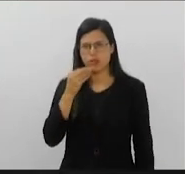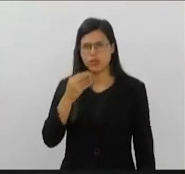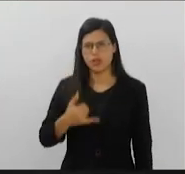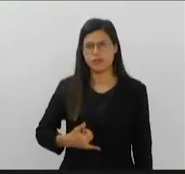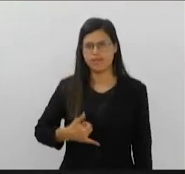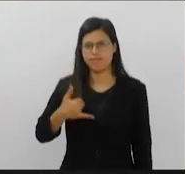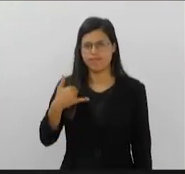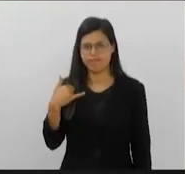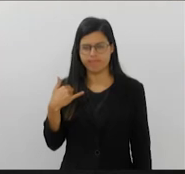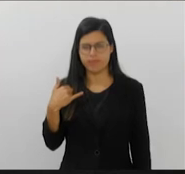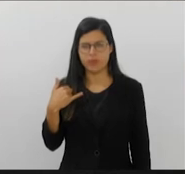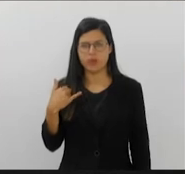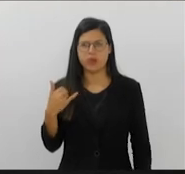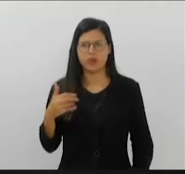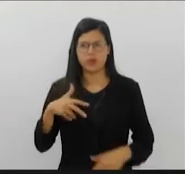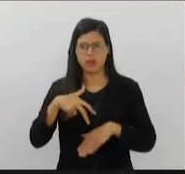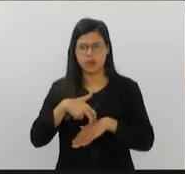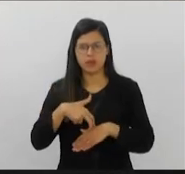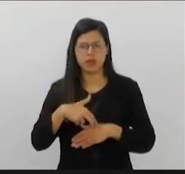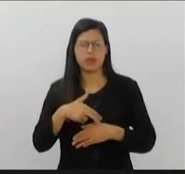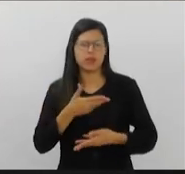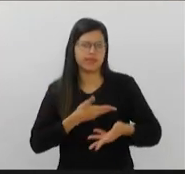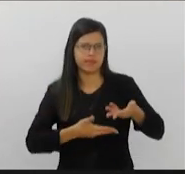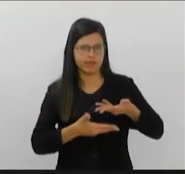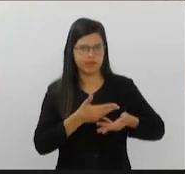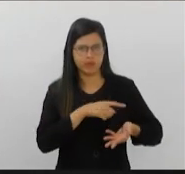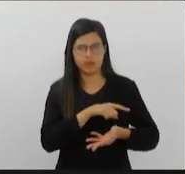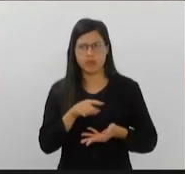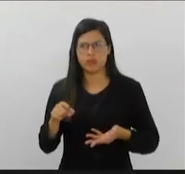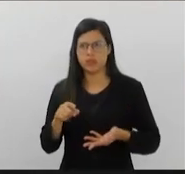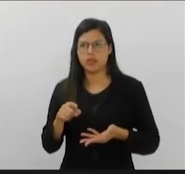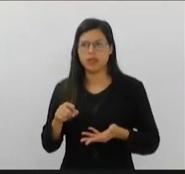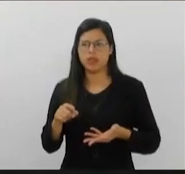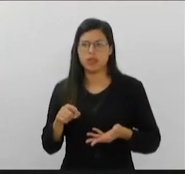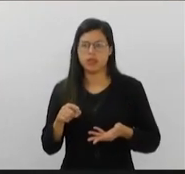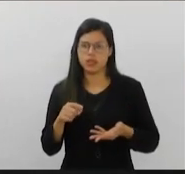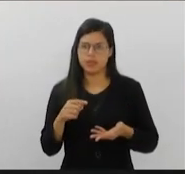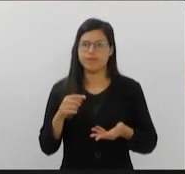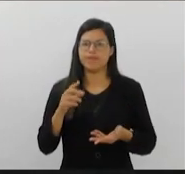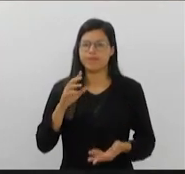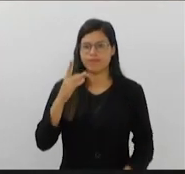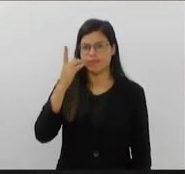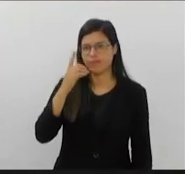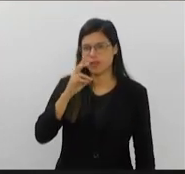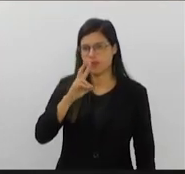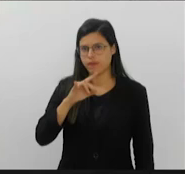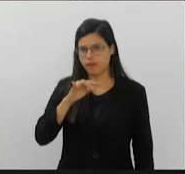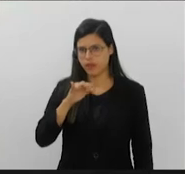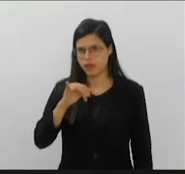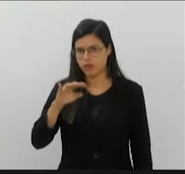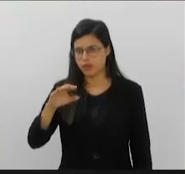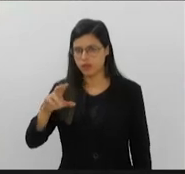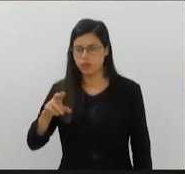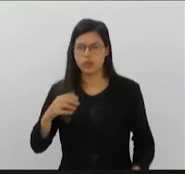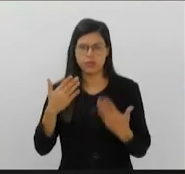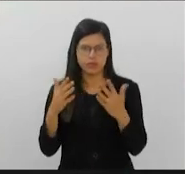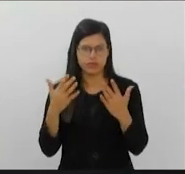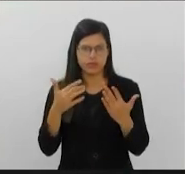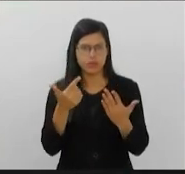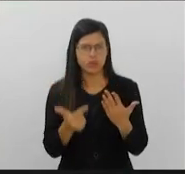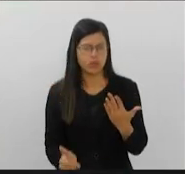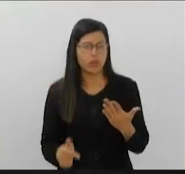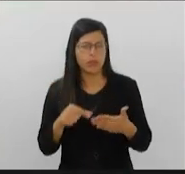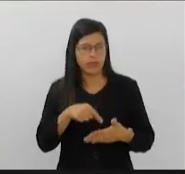de poder estar aqui compartilhando com vocês. Vinícius, parabéns novamente, você é uma grande liderança aqui na